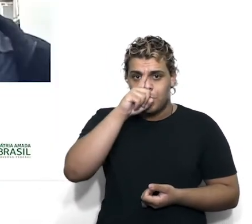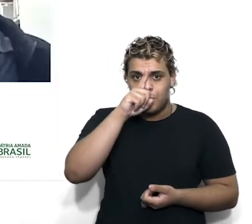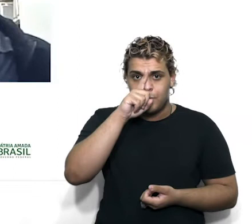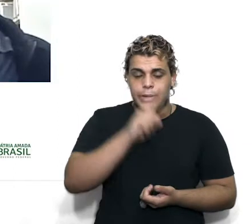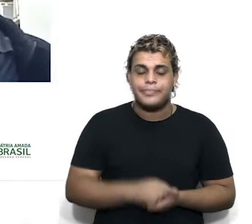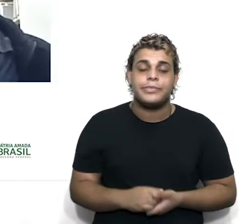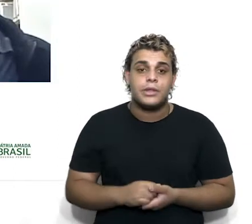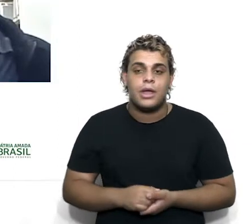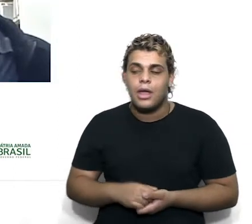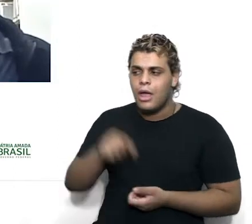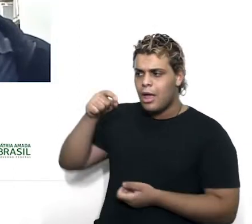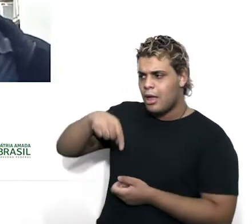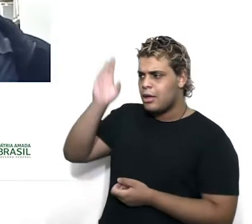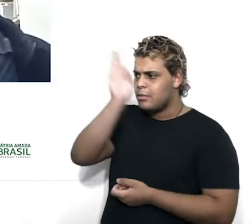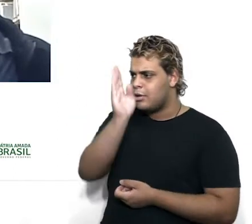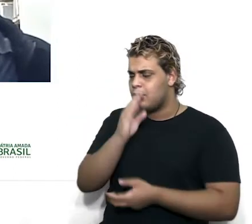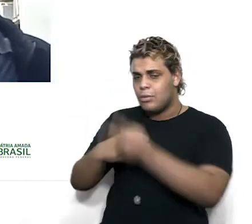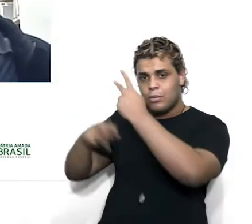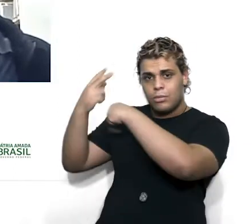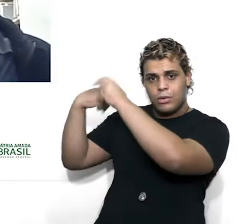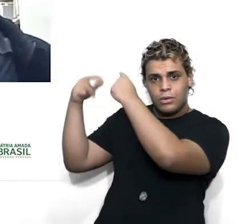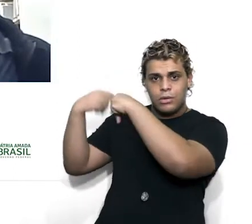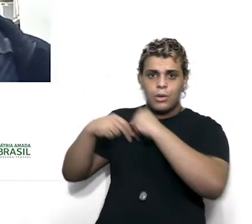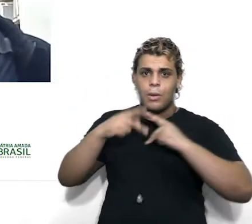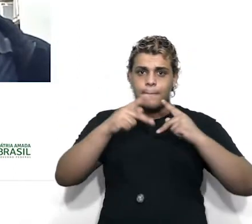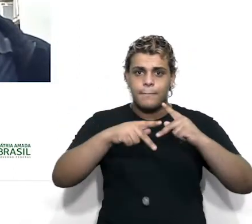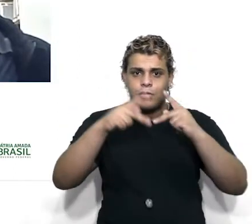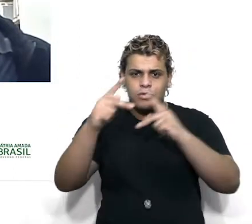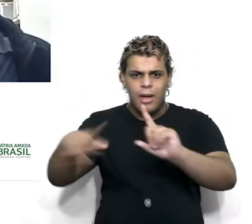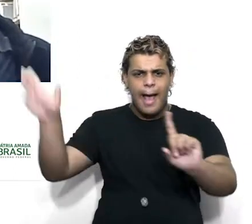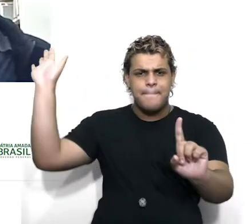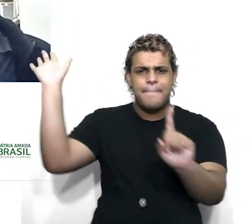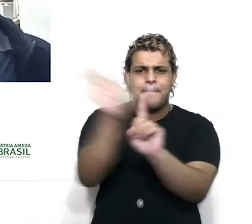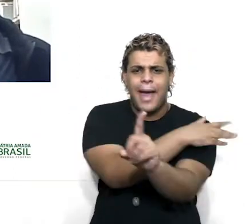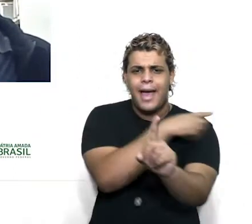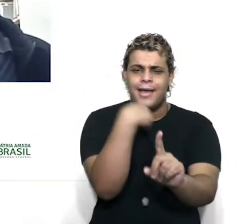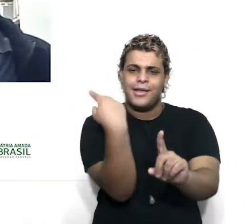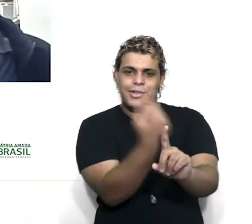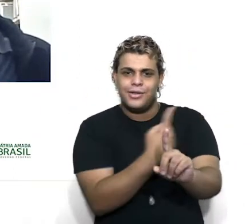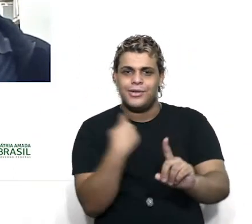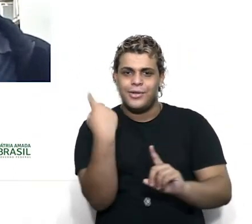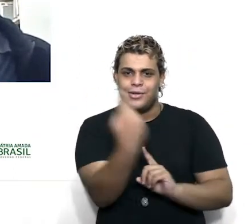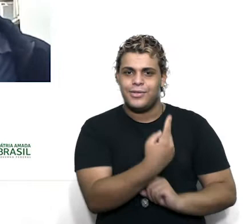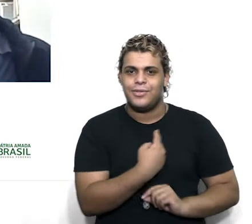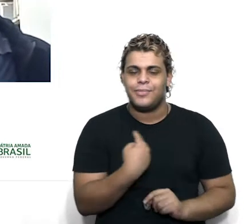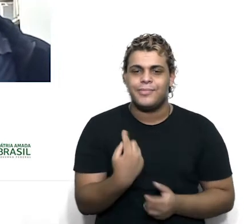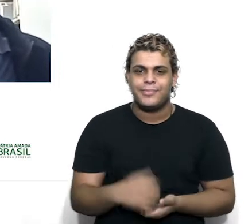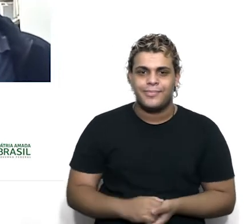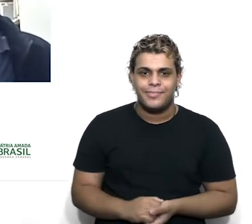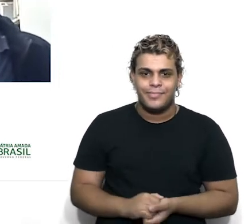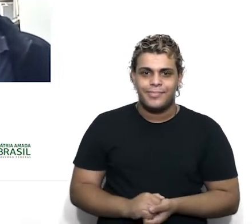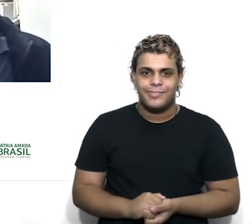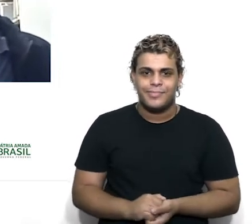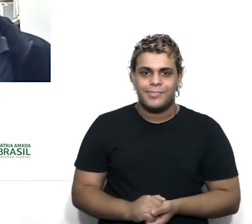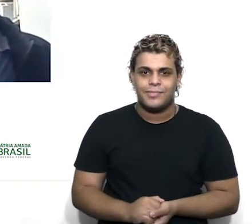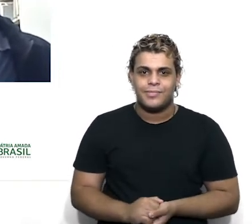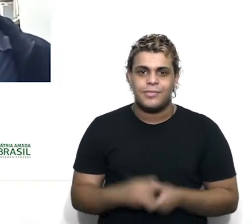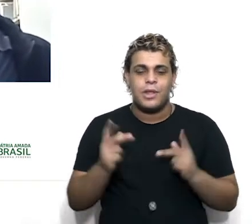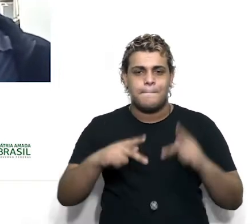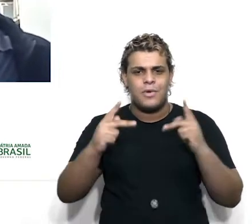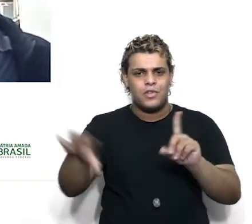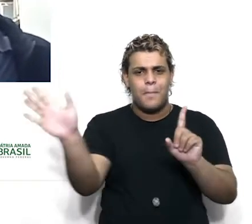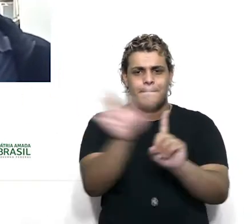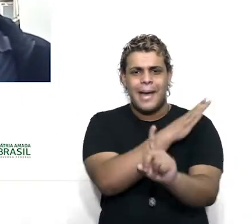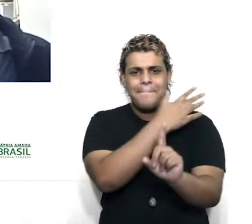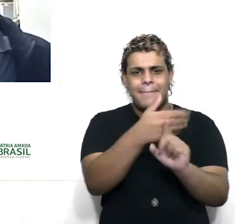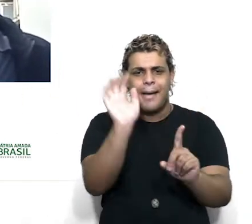no Brasil, antigamente, os professores sentavam a mão na gente. Eu sou da geração que o professor